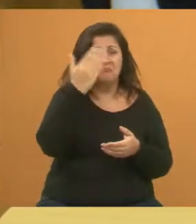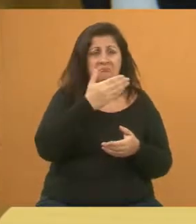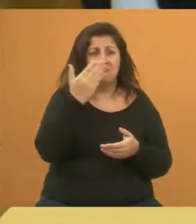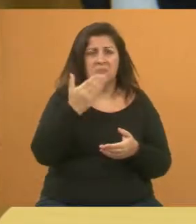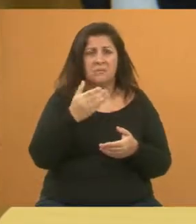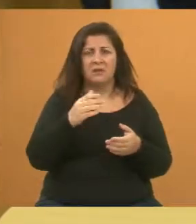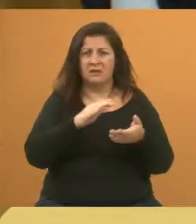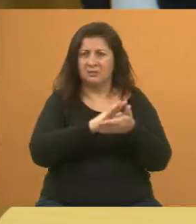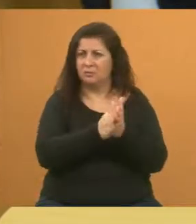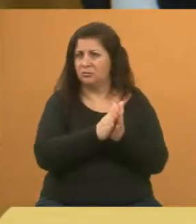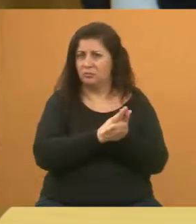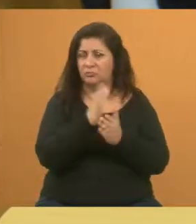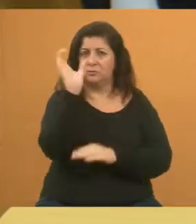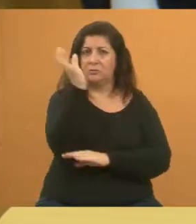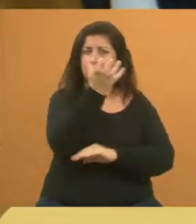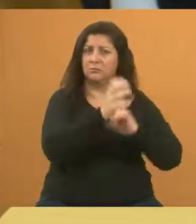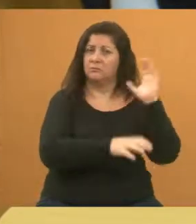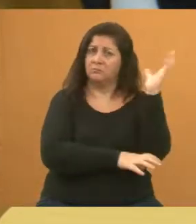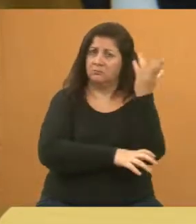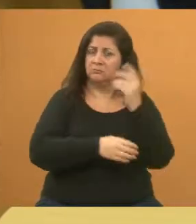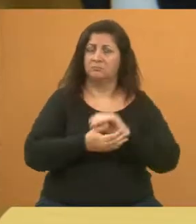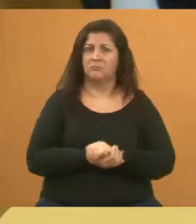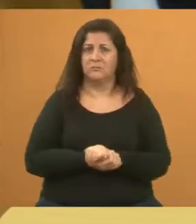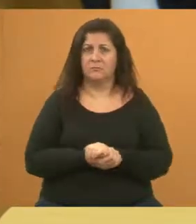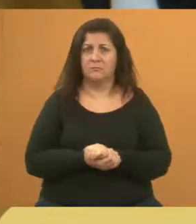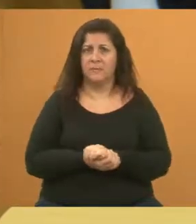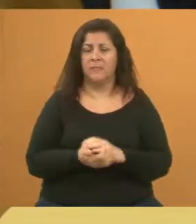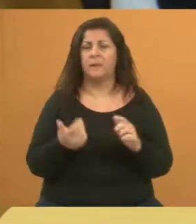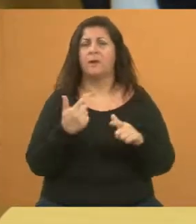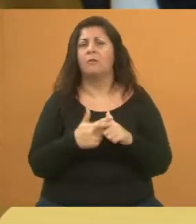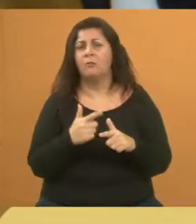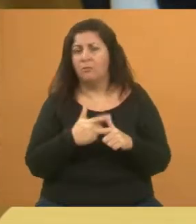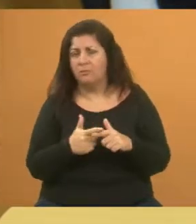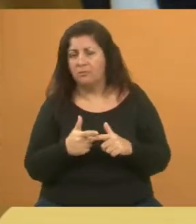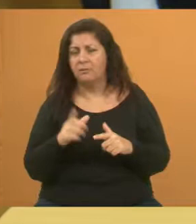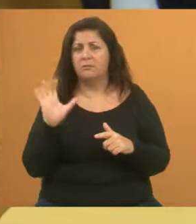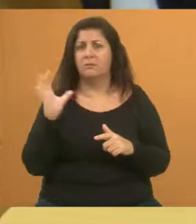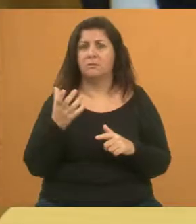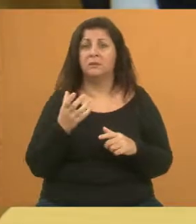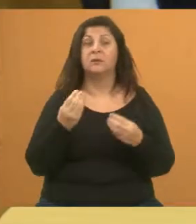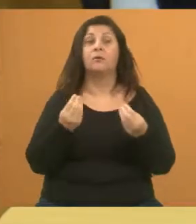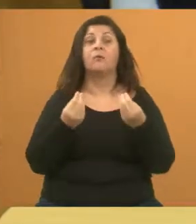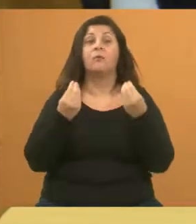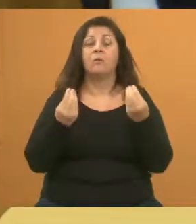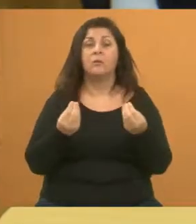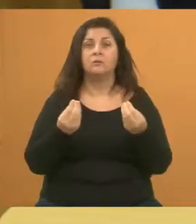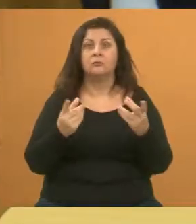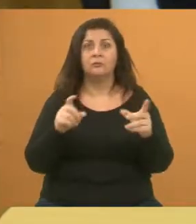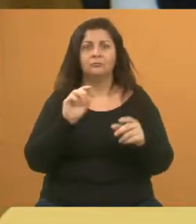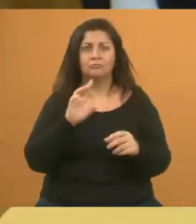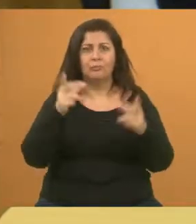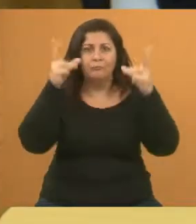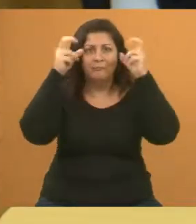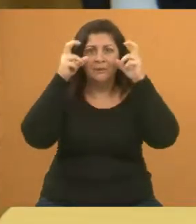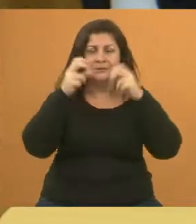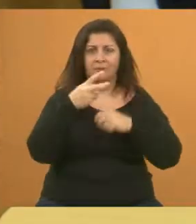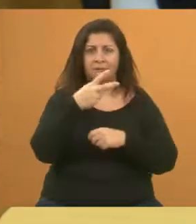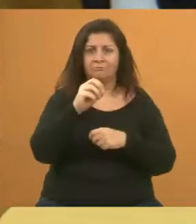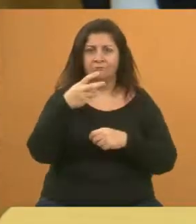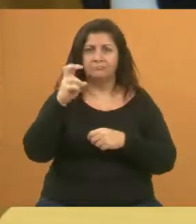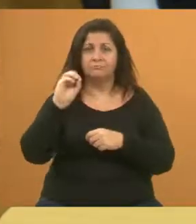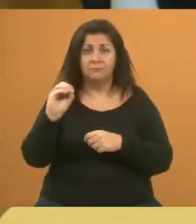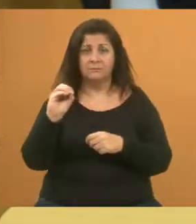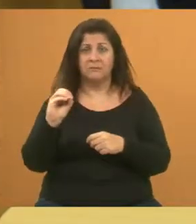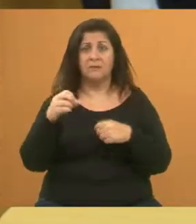no meio ambiente. Na realidade, esses problemas ambientais, eles vão começar a ser percebidos em 2050. Só que nós temos que já